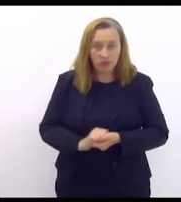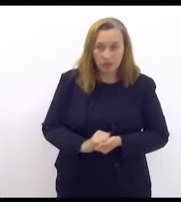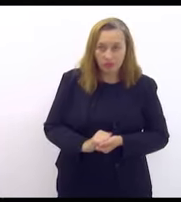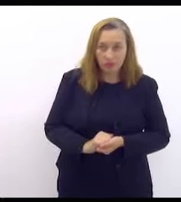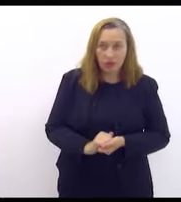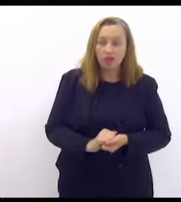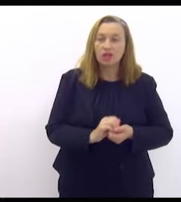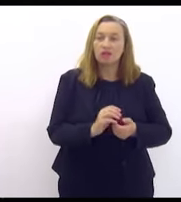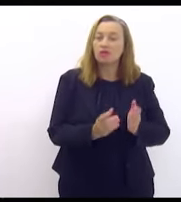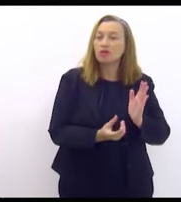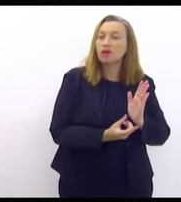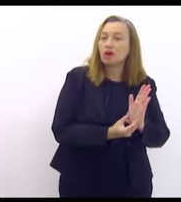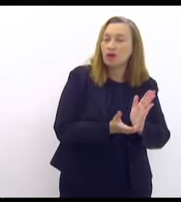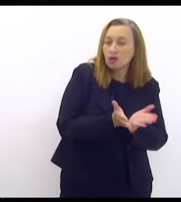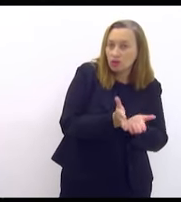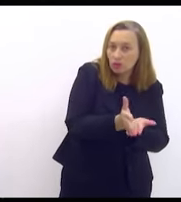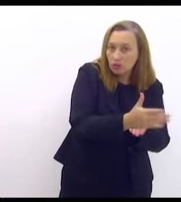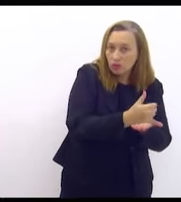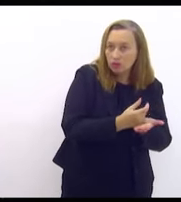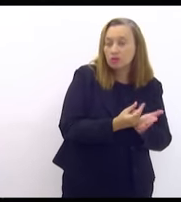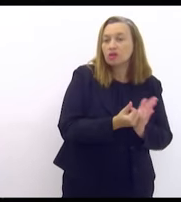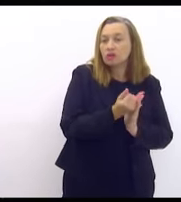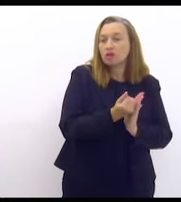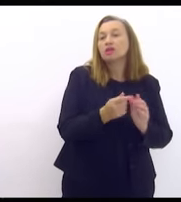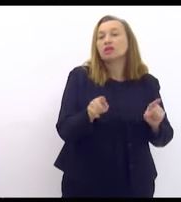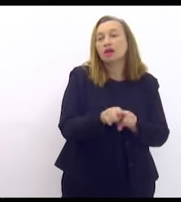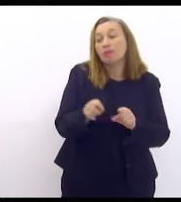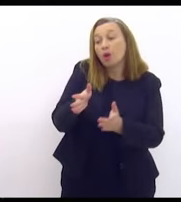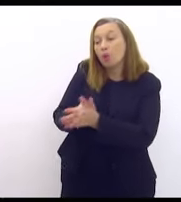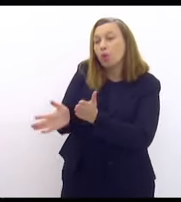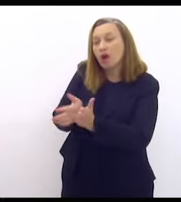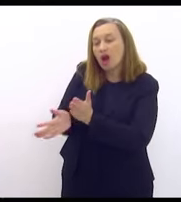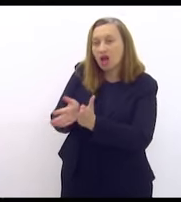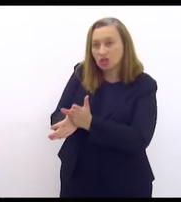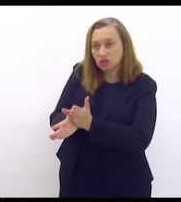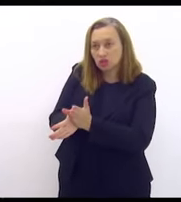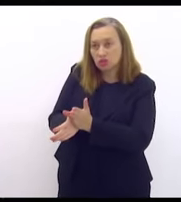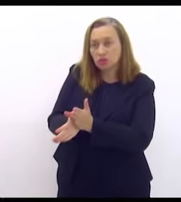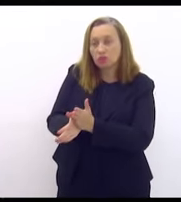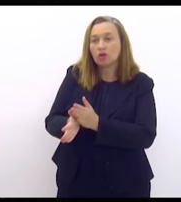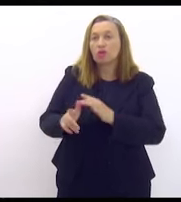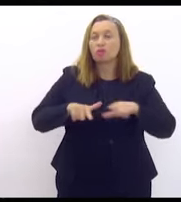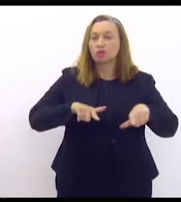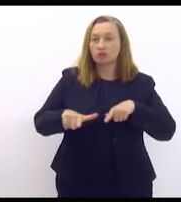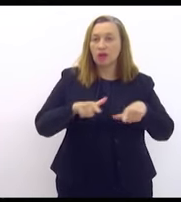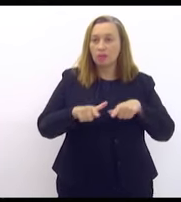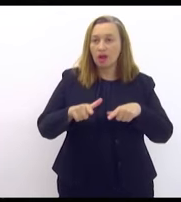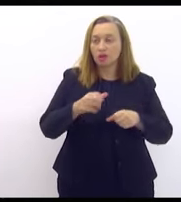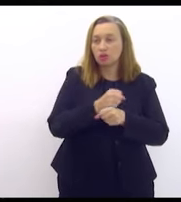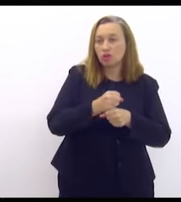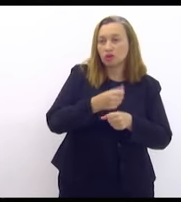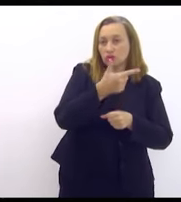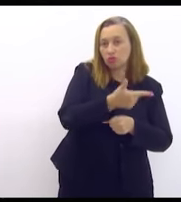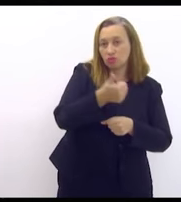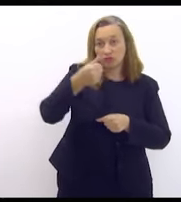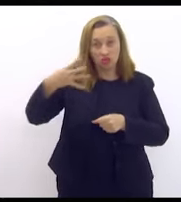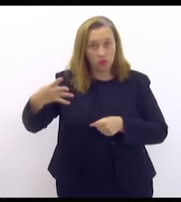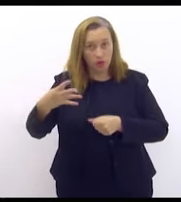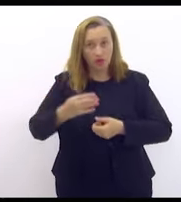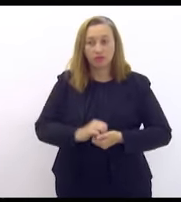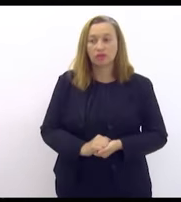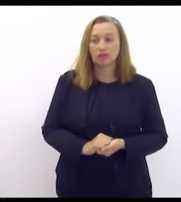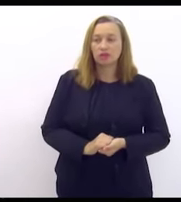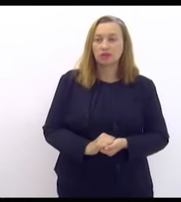a receita, como ele também fixa a despesa para o exercício financeiro de 2024. Mas a